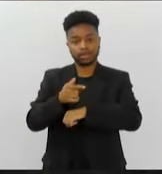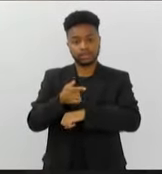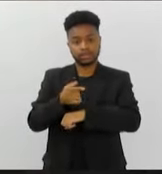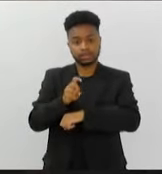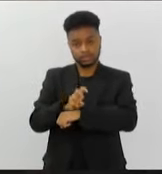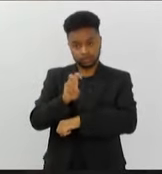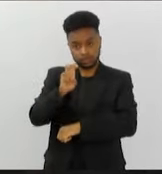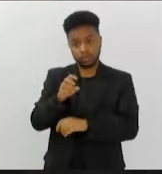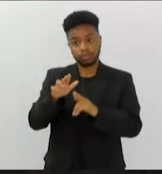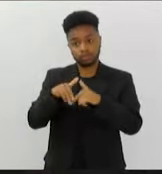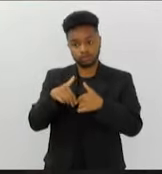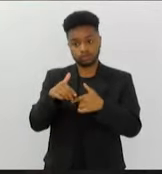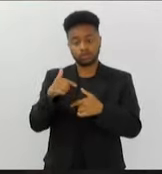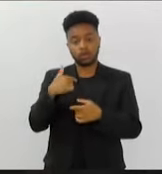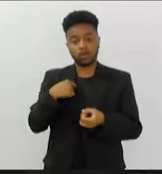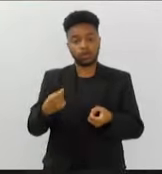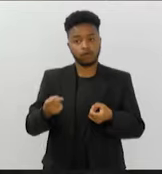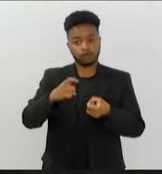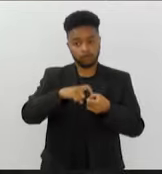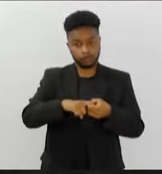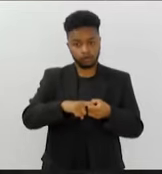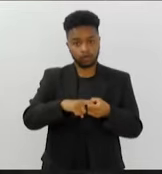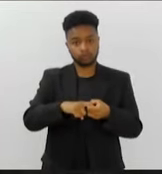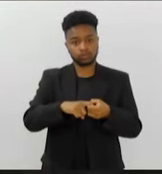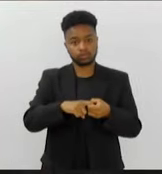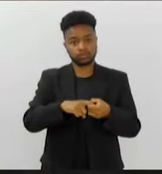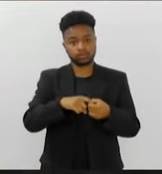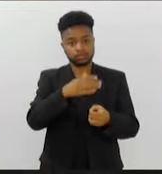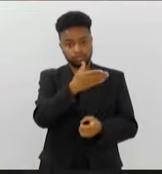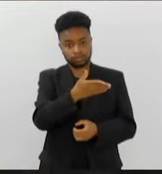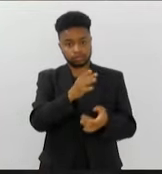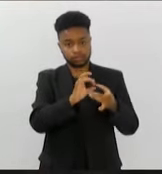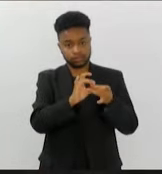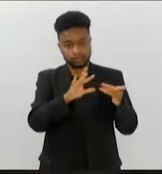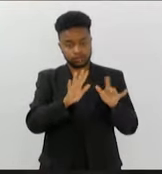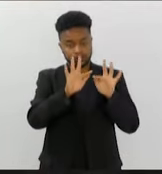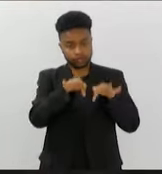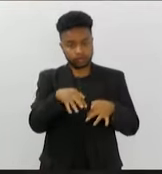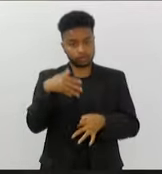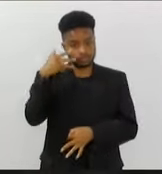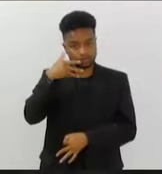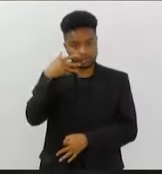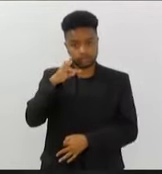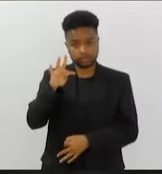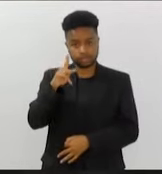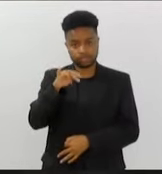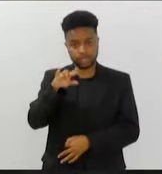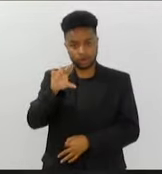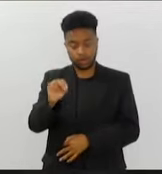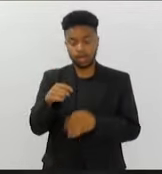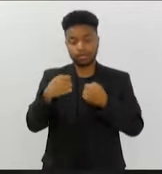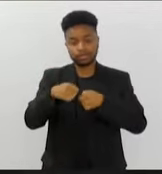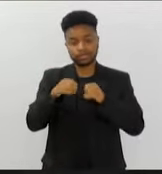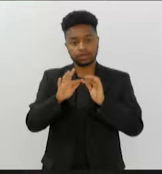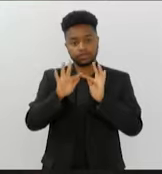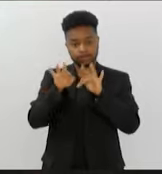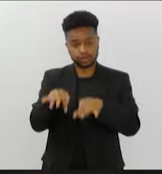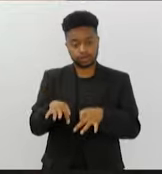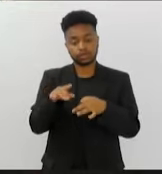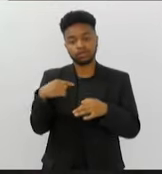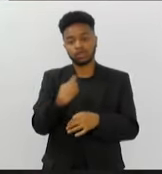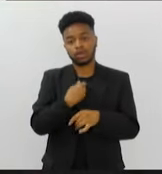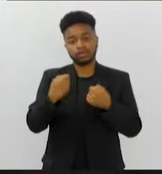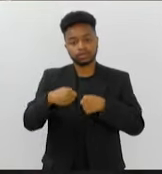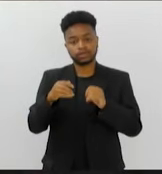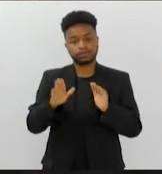por aí. Isso eu estou concedendo a palavra, que já estava concedida, na verdade, é o Tiago Agliasso, o deputado Tiago Agliasso, que precisa concluir e nós precisamos